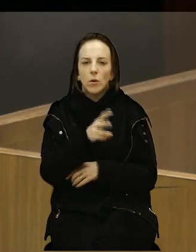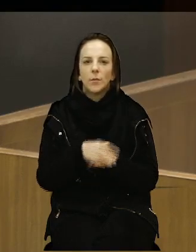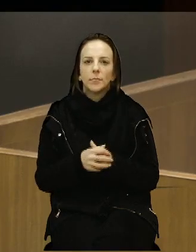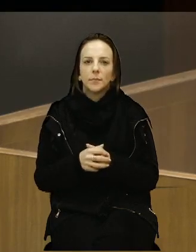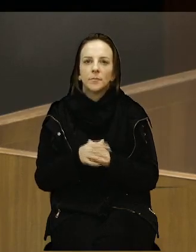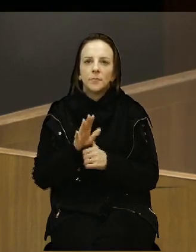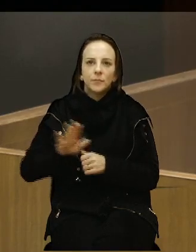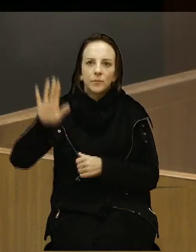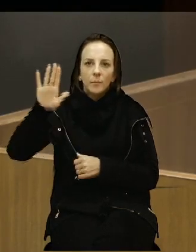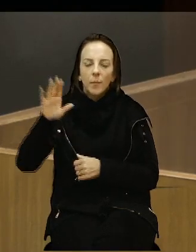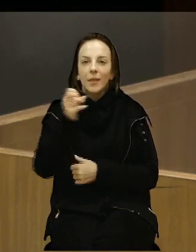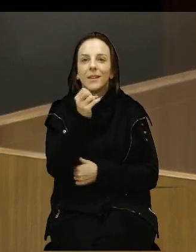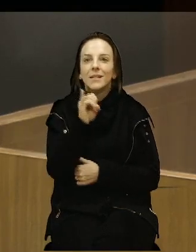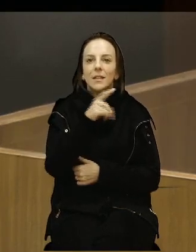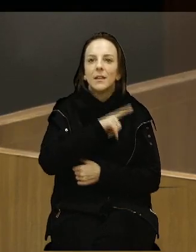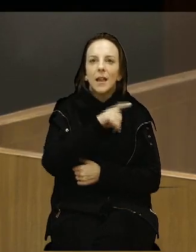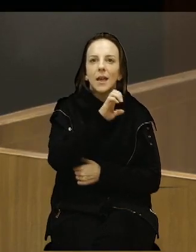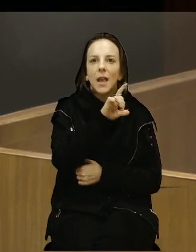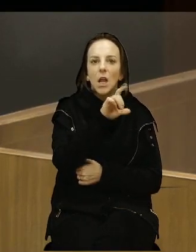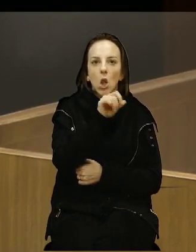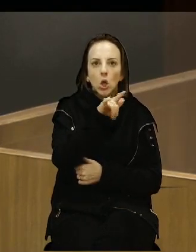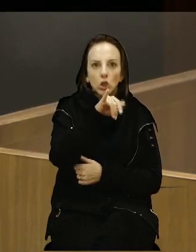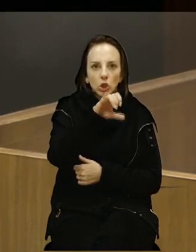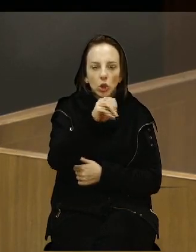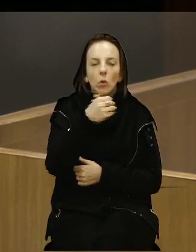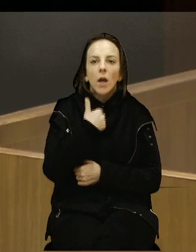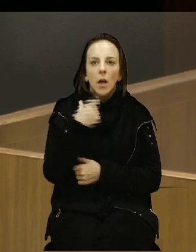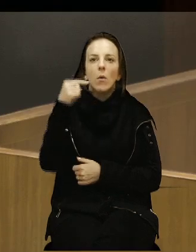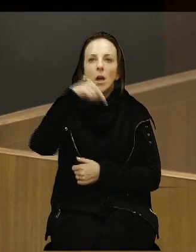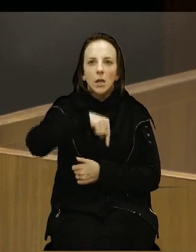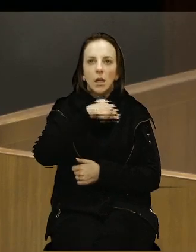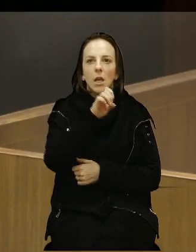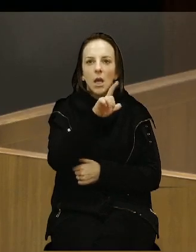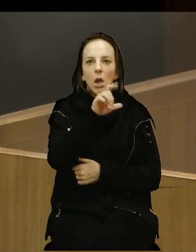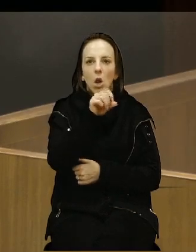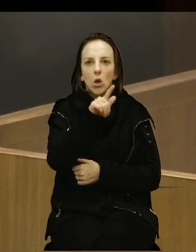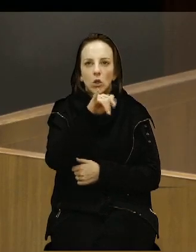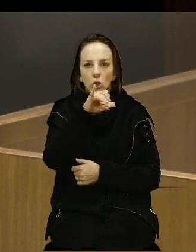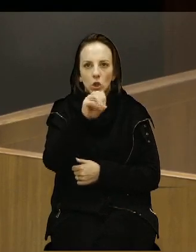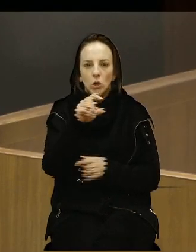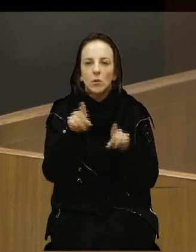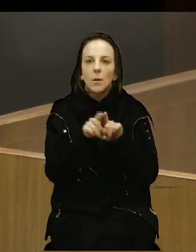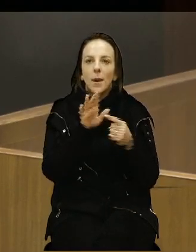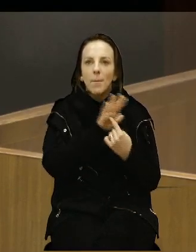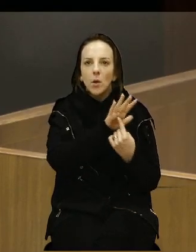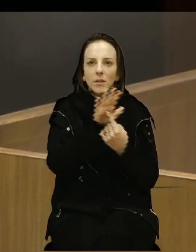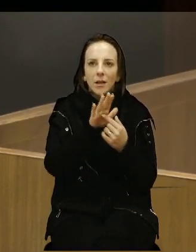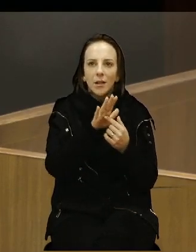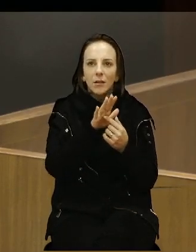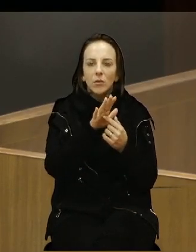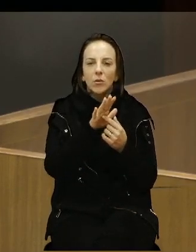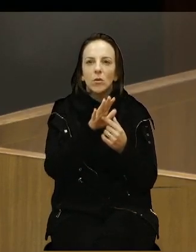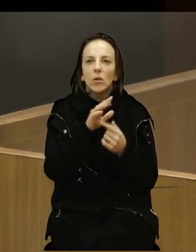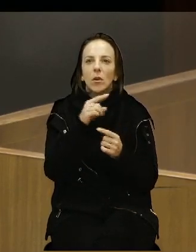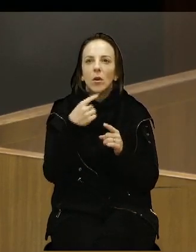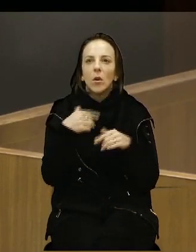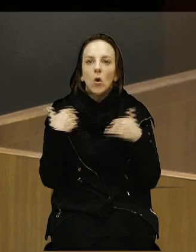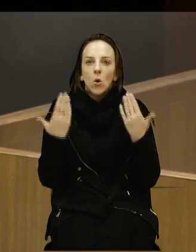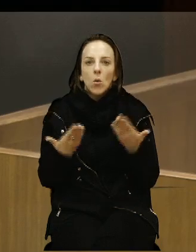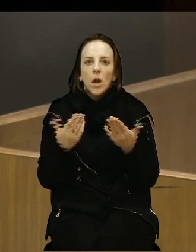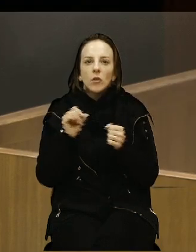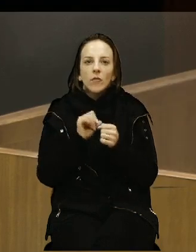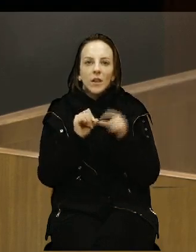tem que elogiar, estarei aqui elogiando. Estarei aqui cobrando e mostrando, porque quando for feito esse serviço, eu quero vir aqui